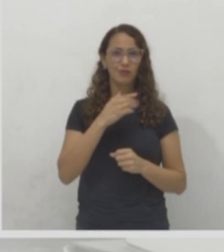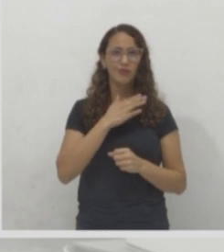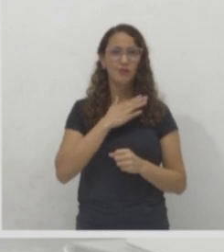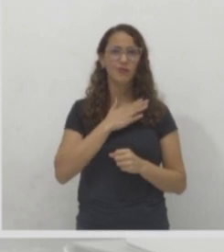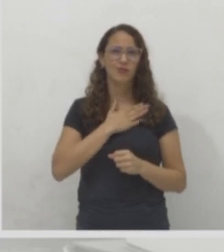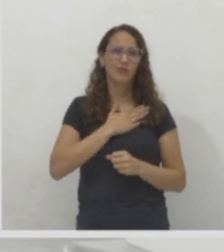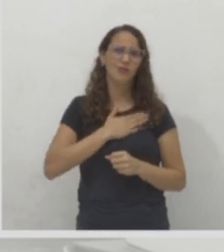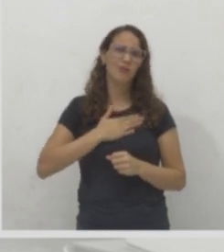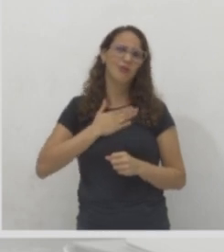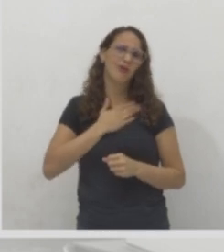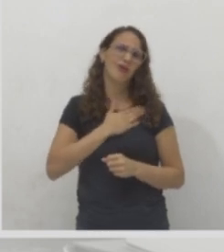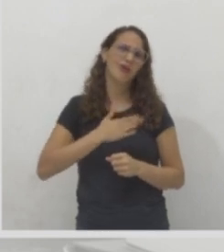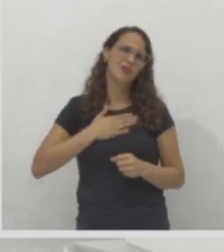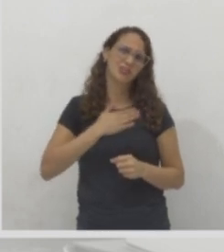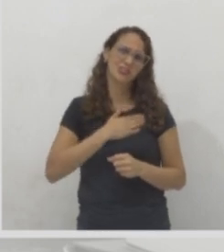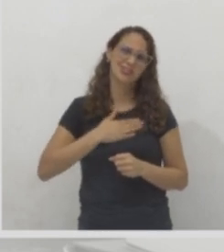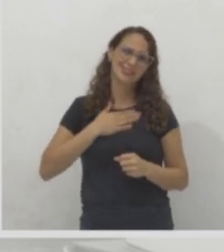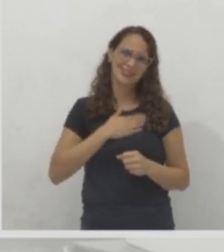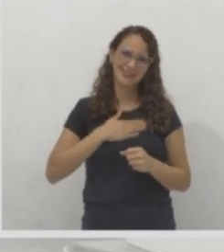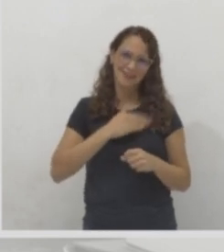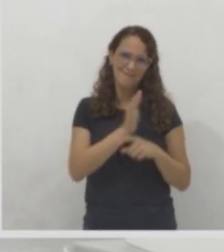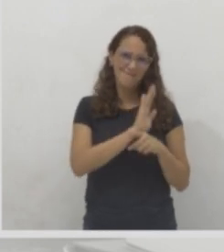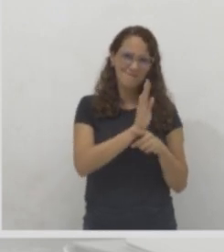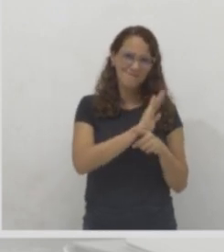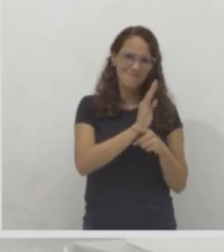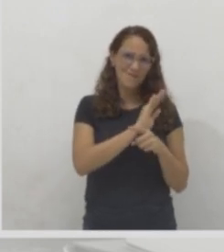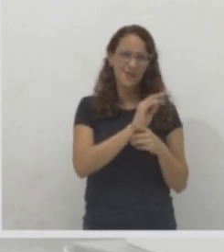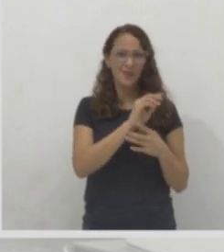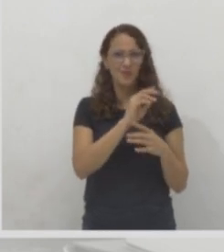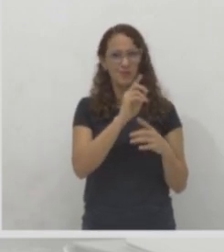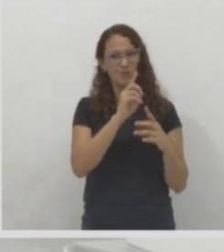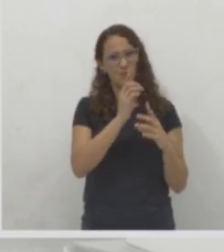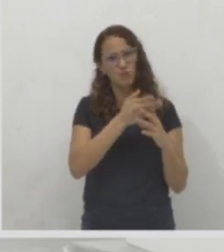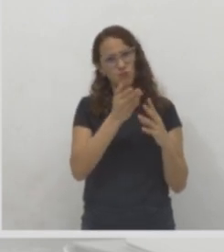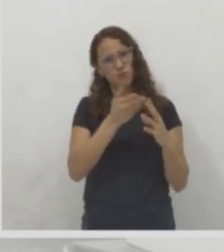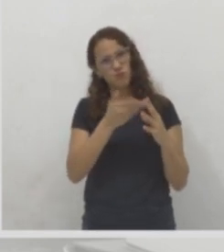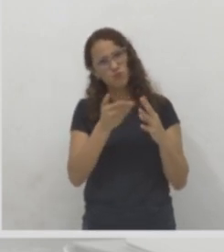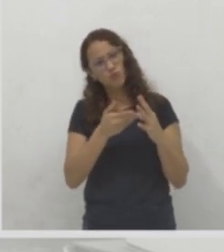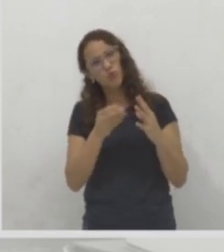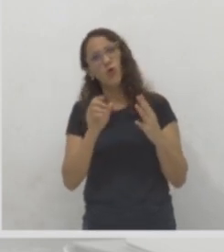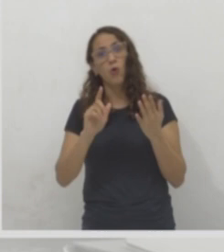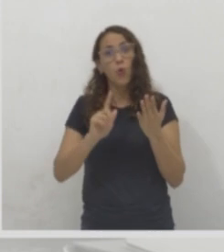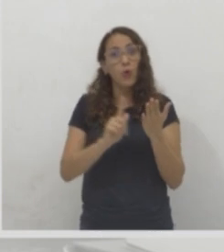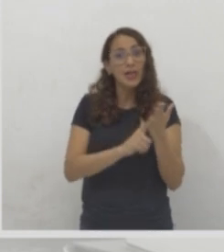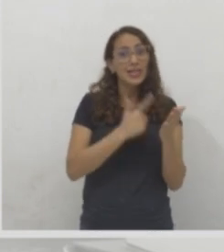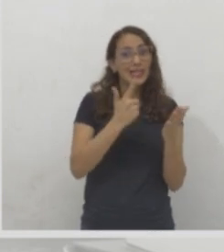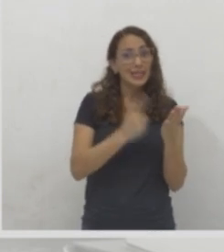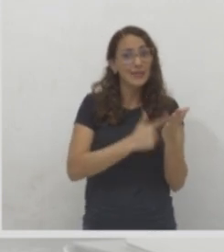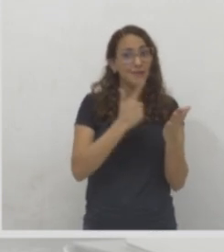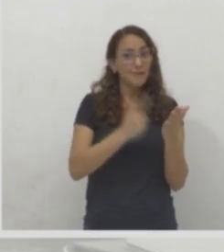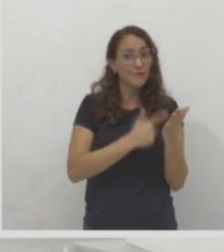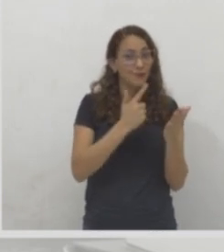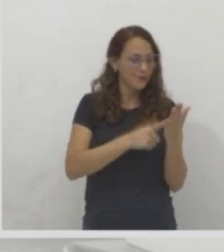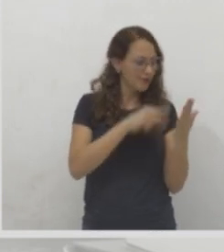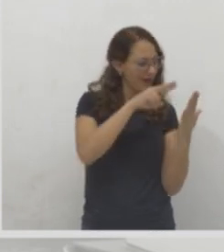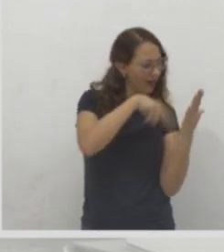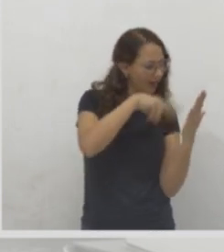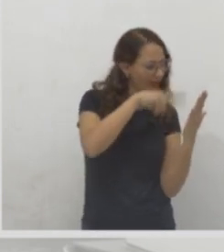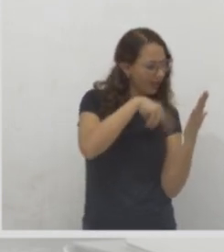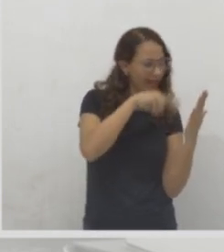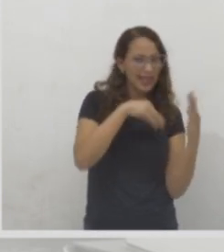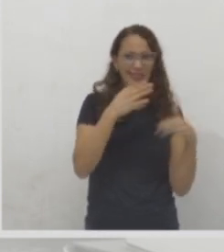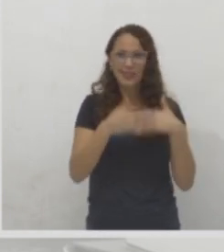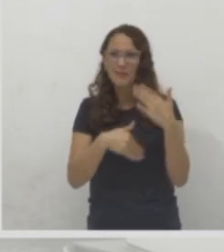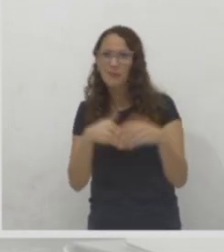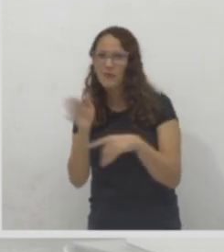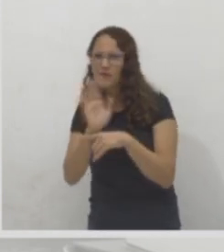de pessoa que gosta de ler os livros e depois assistir